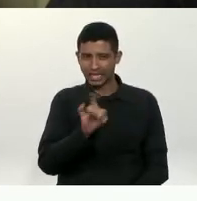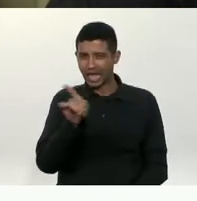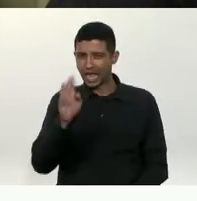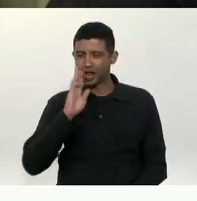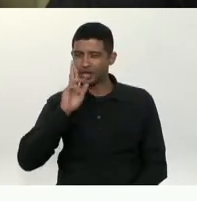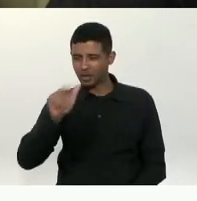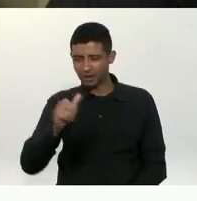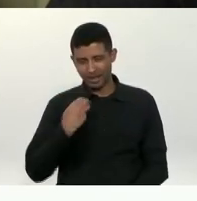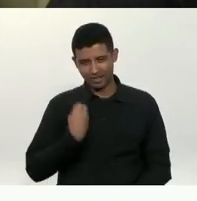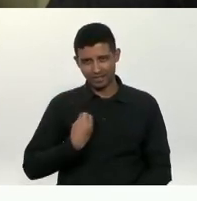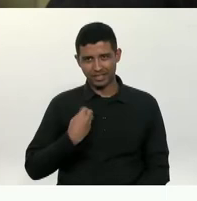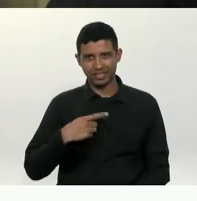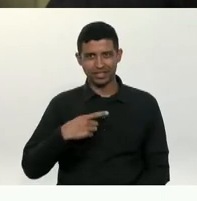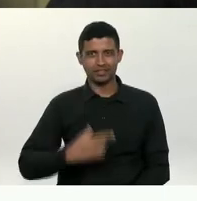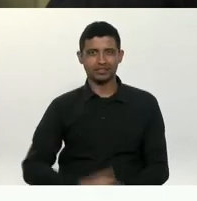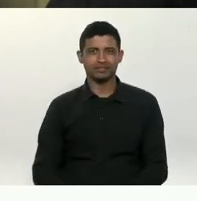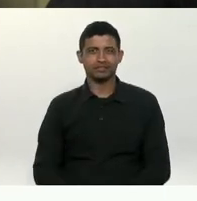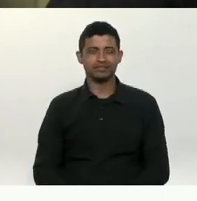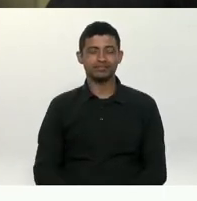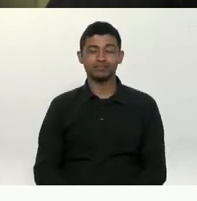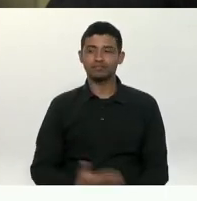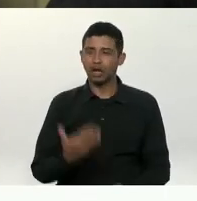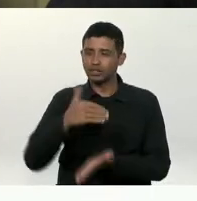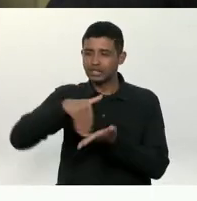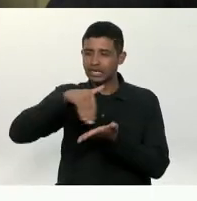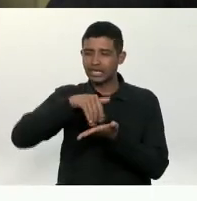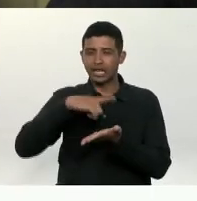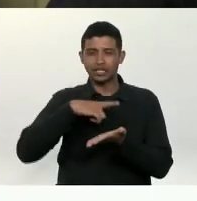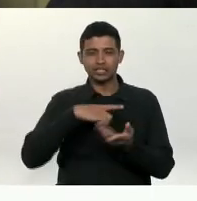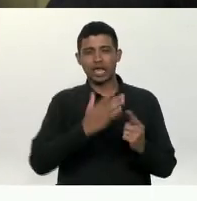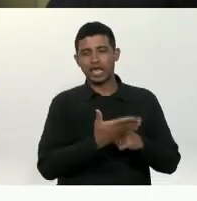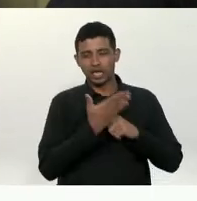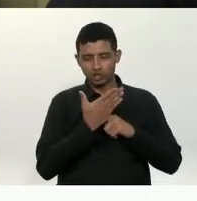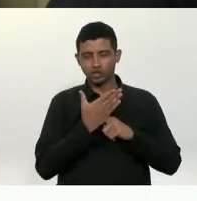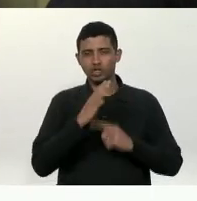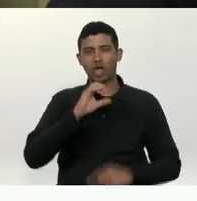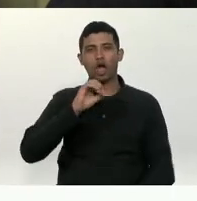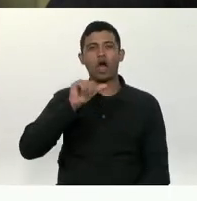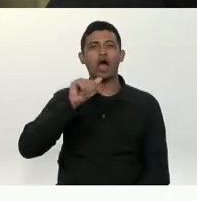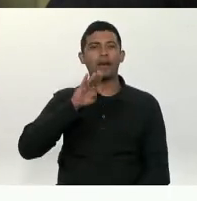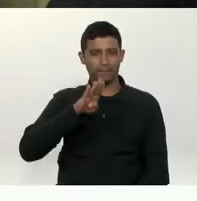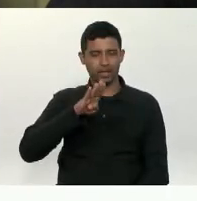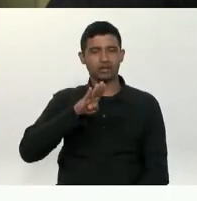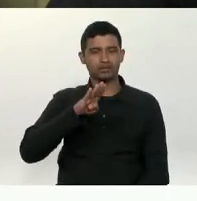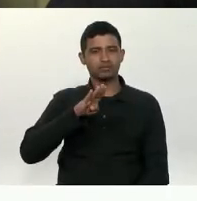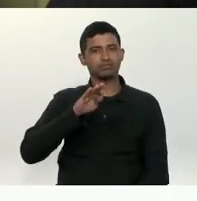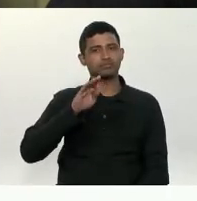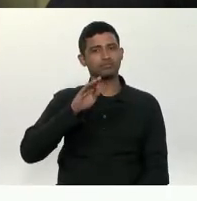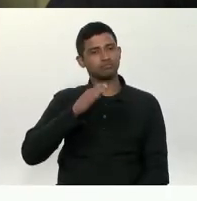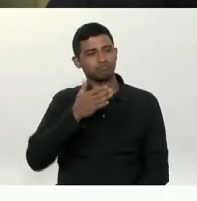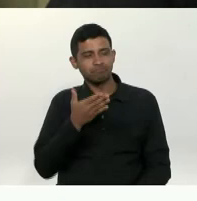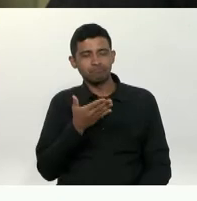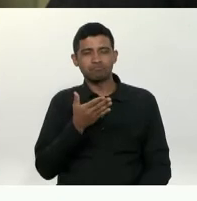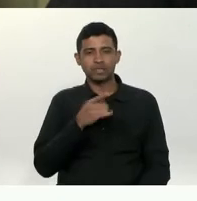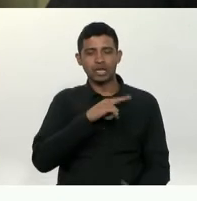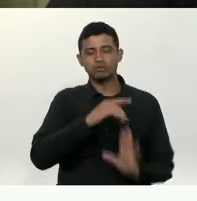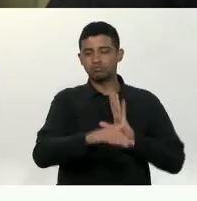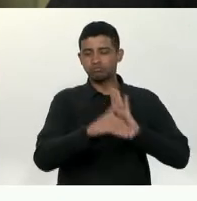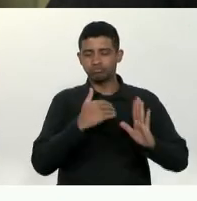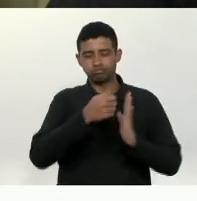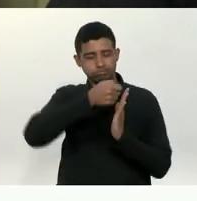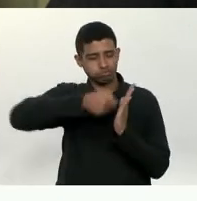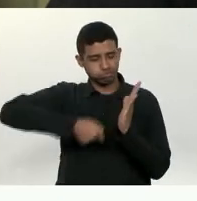Secretário, tem uma contribuição da OAB, por questões de regimentais, elas não poderão utilizar a palavra, mas foram encaminhadas, quero